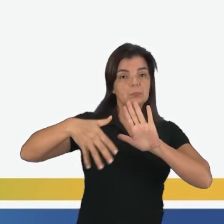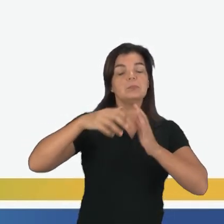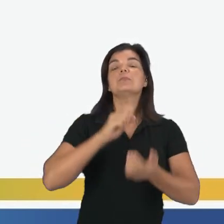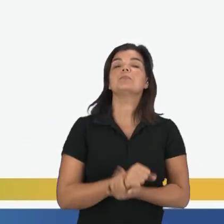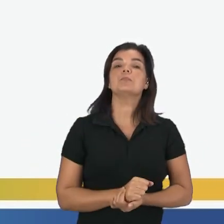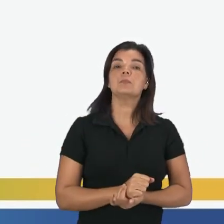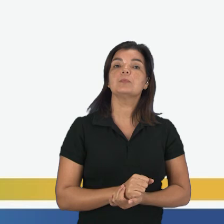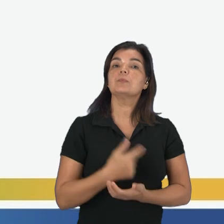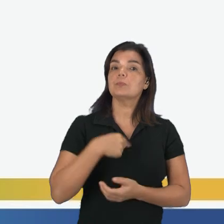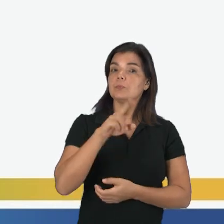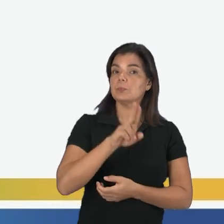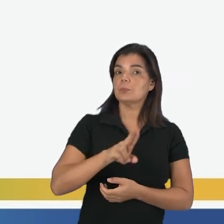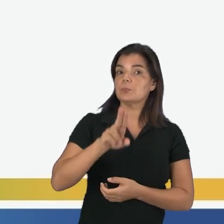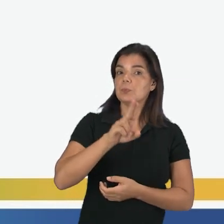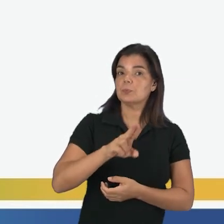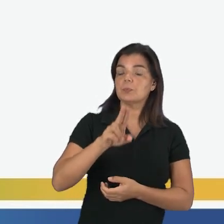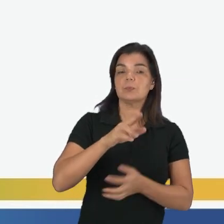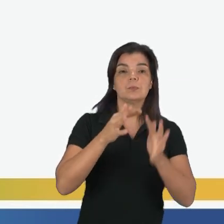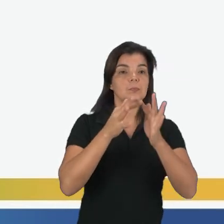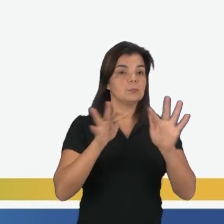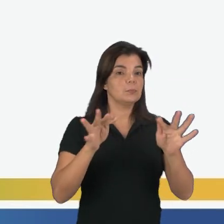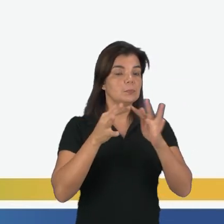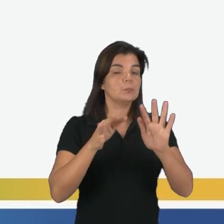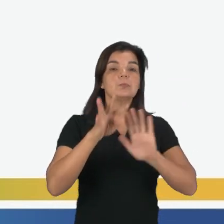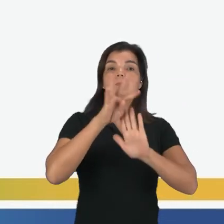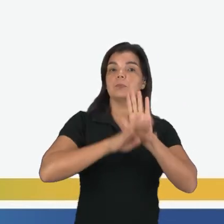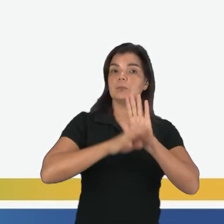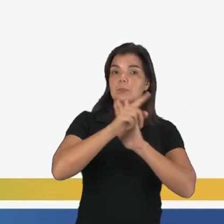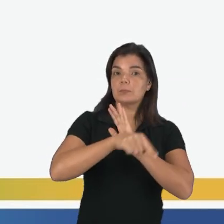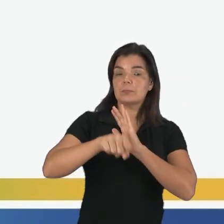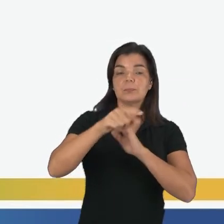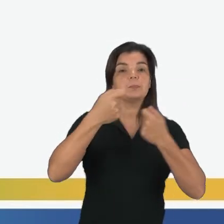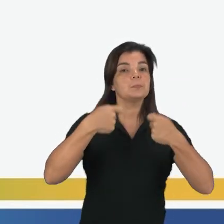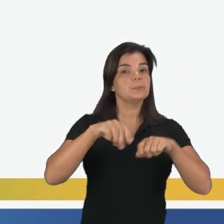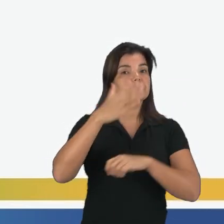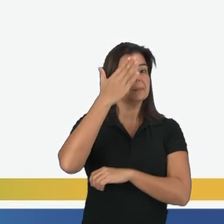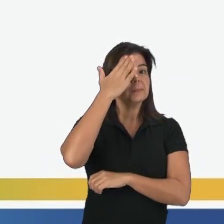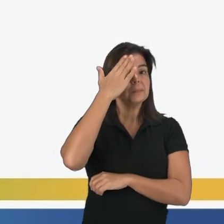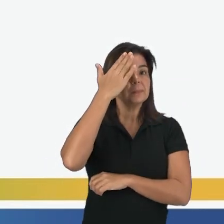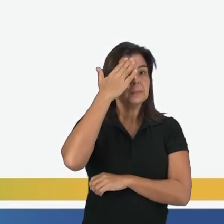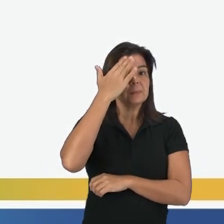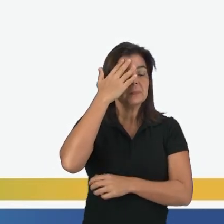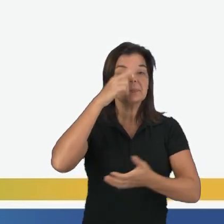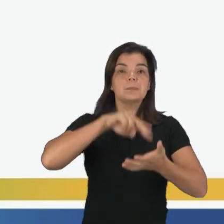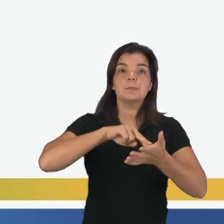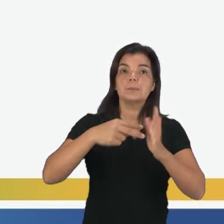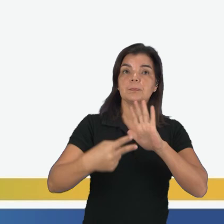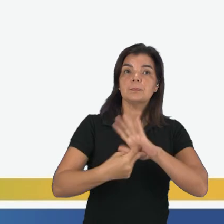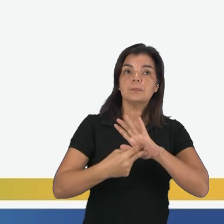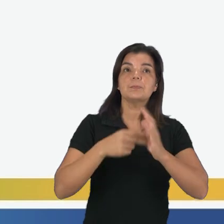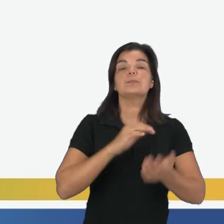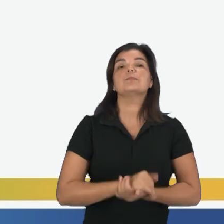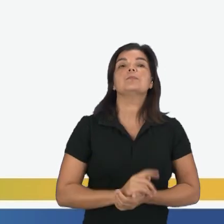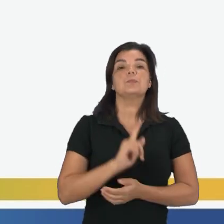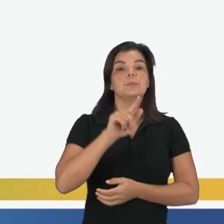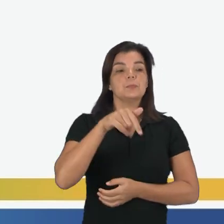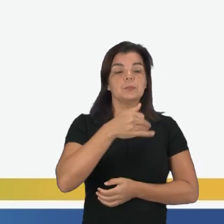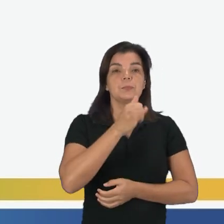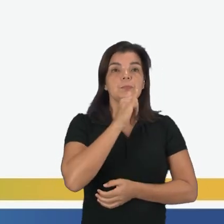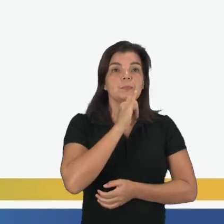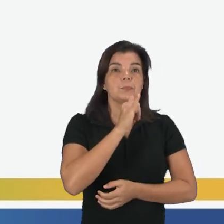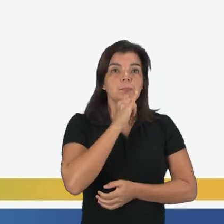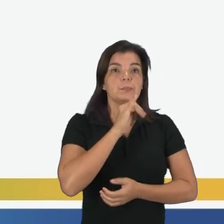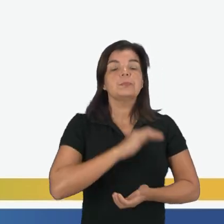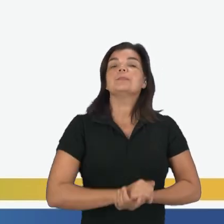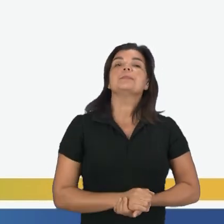elas são usadas nas frases, nos textos, e você precisa interpretar o seu significado. Vamos à